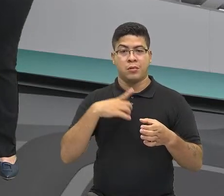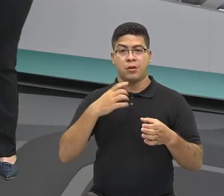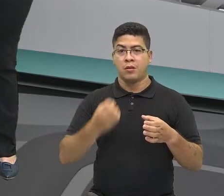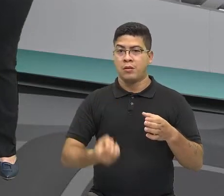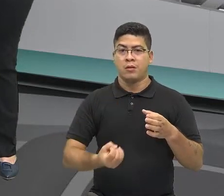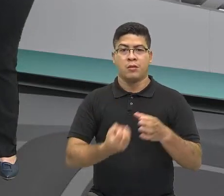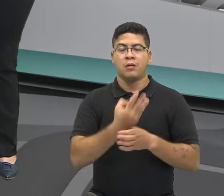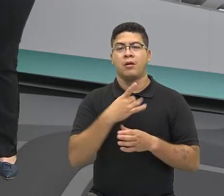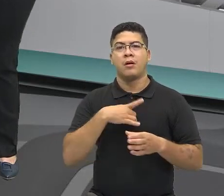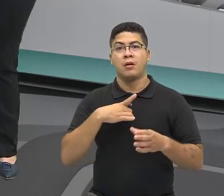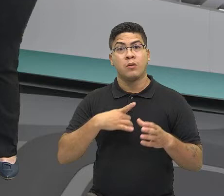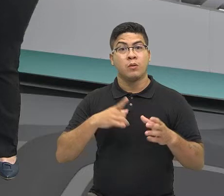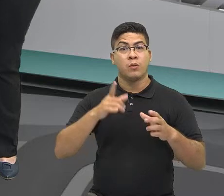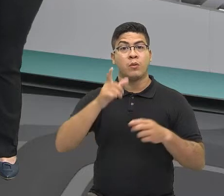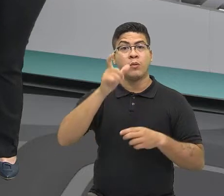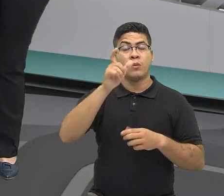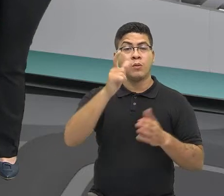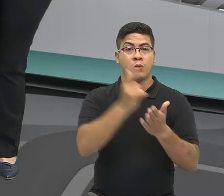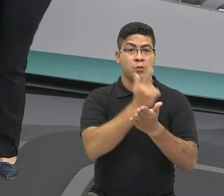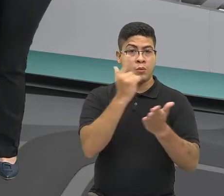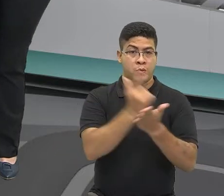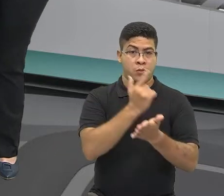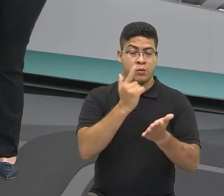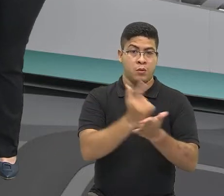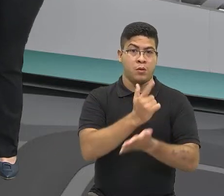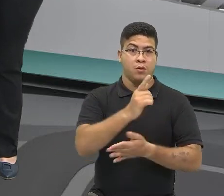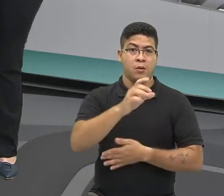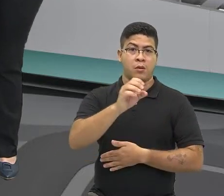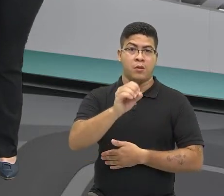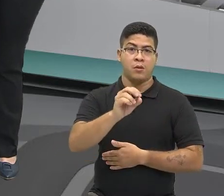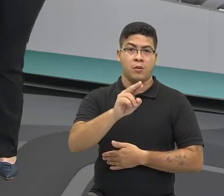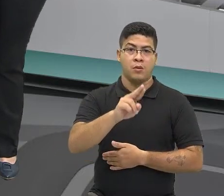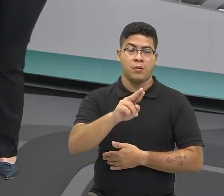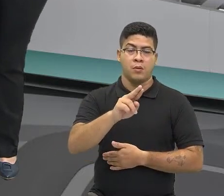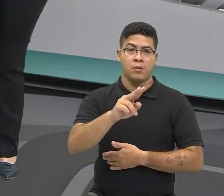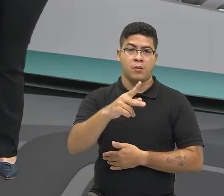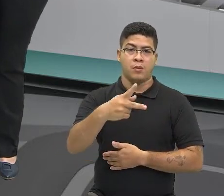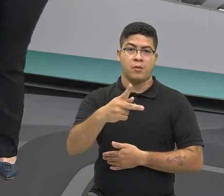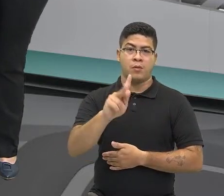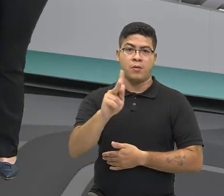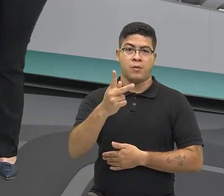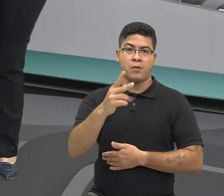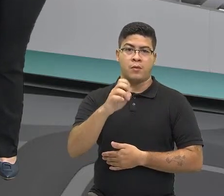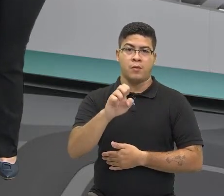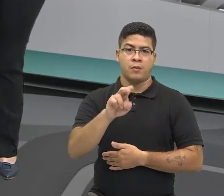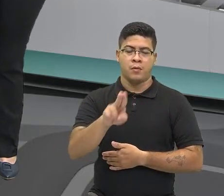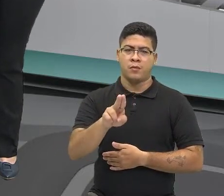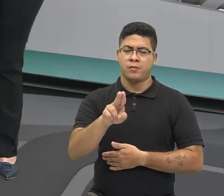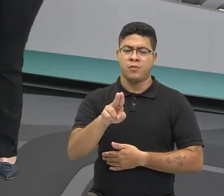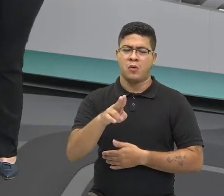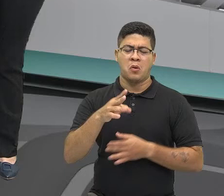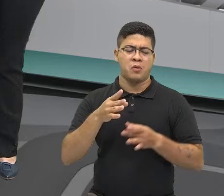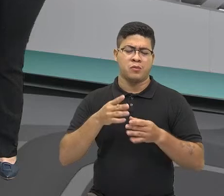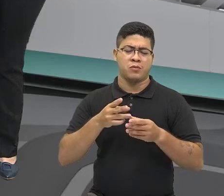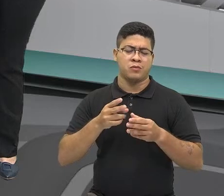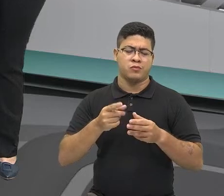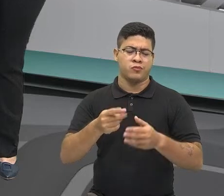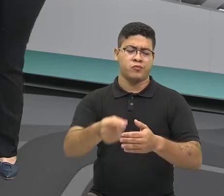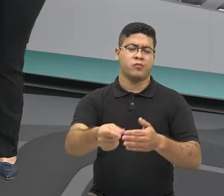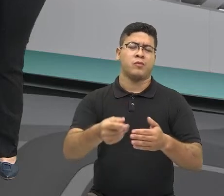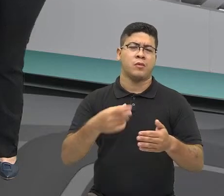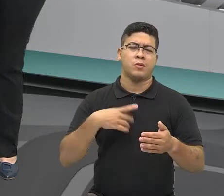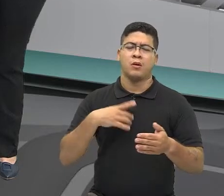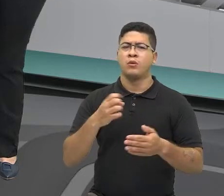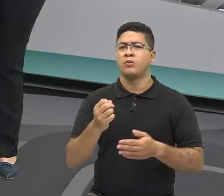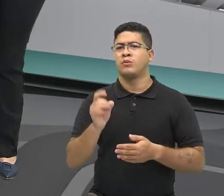criaram a revista Orfeu. Essa revista, ela não ficou muito tempo, né? Só